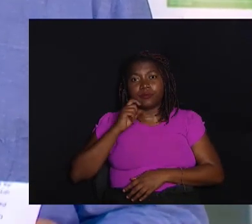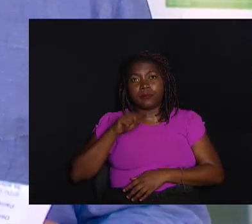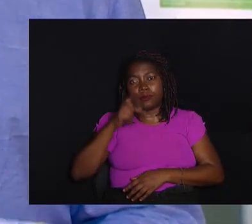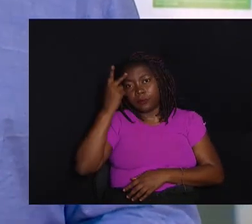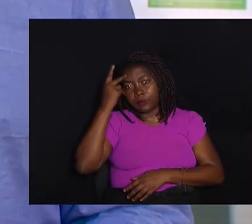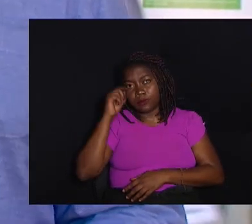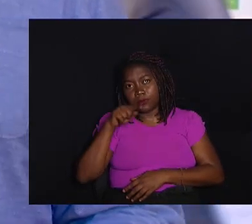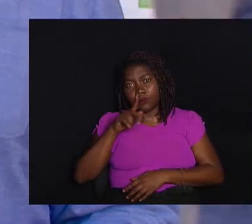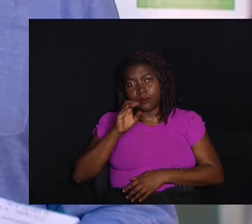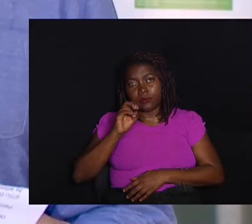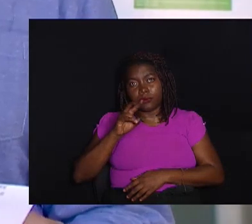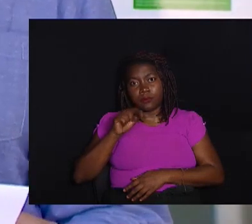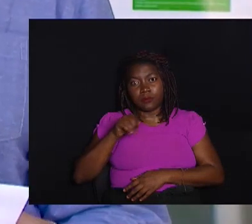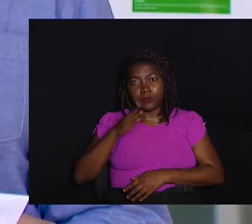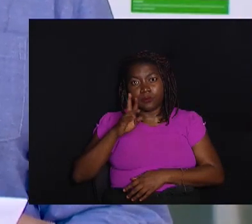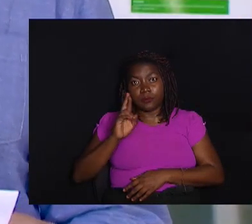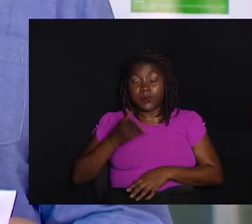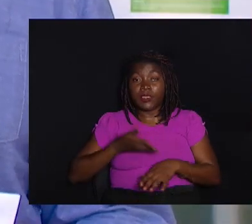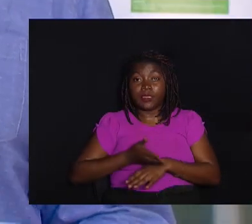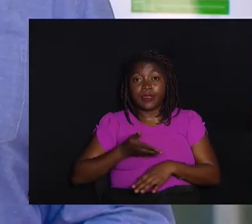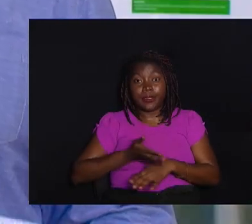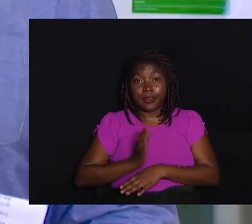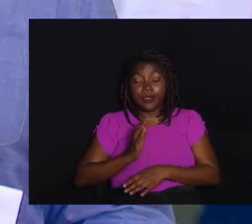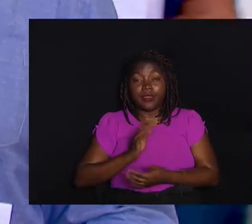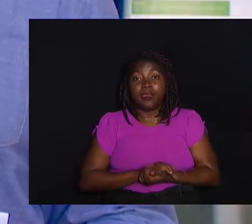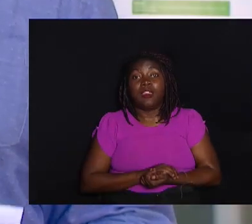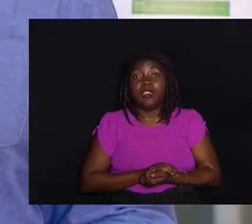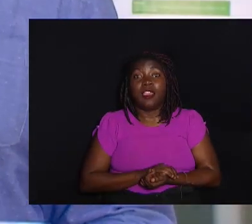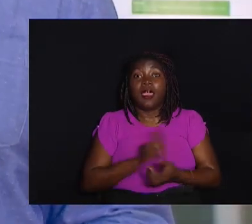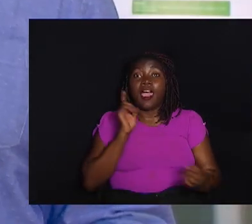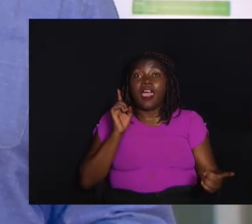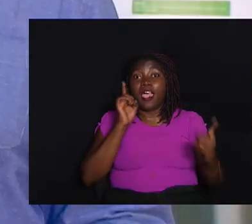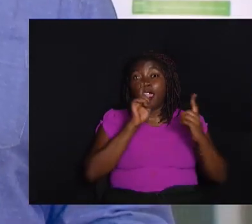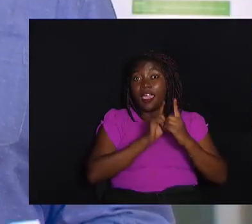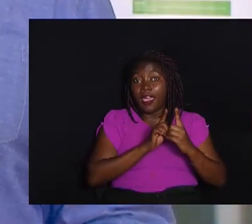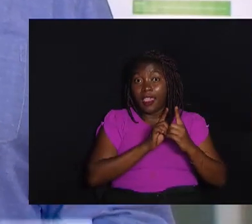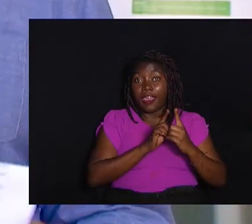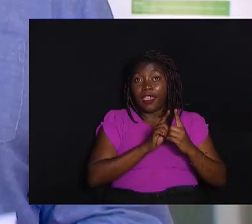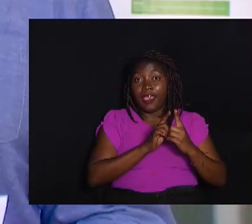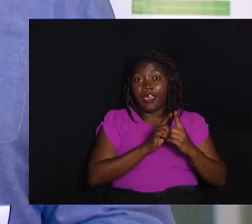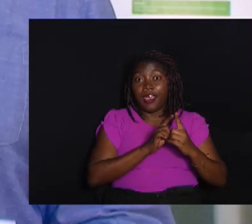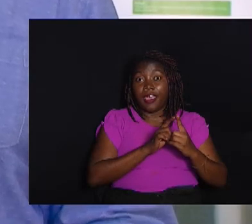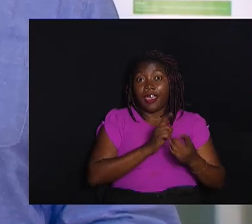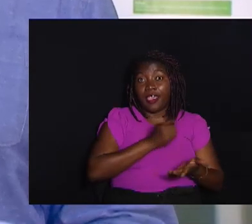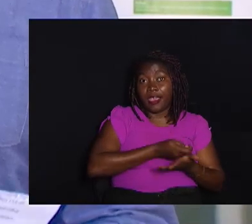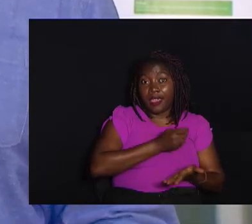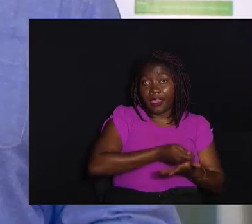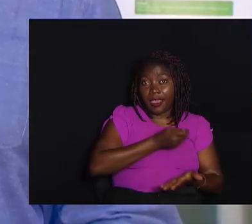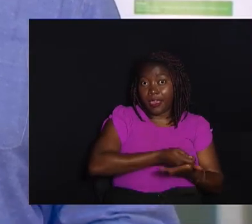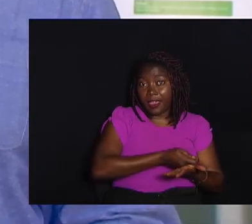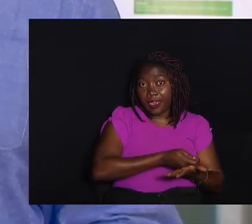servicos.campinas.sp.gov.br, e entra lá no portal de atendimento ao contribuinte e então acessa